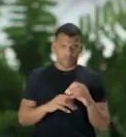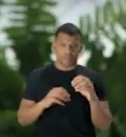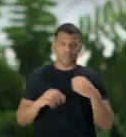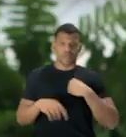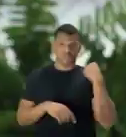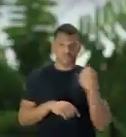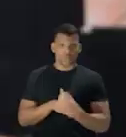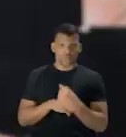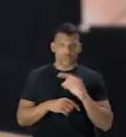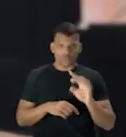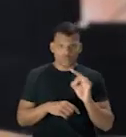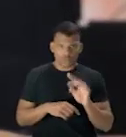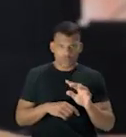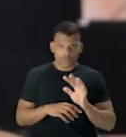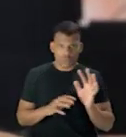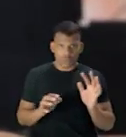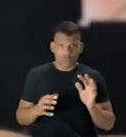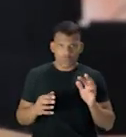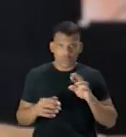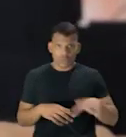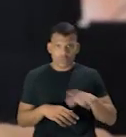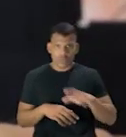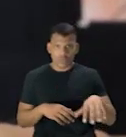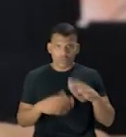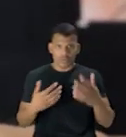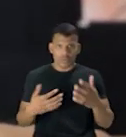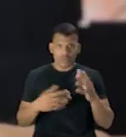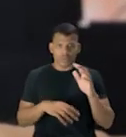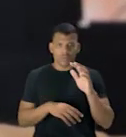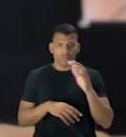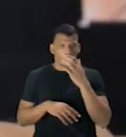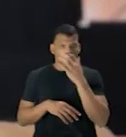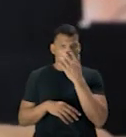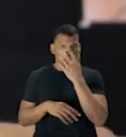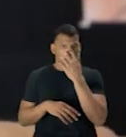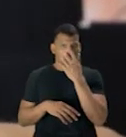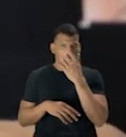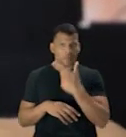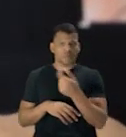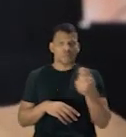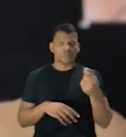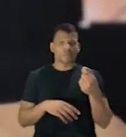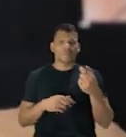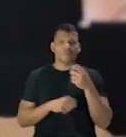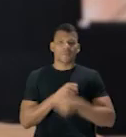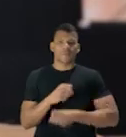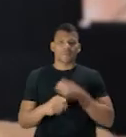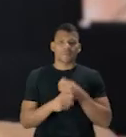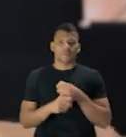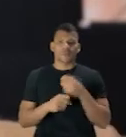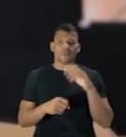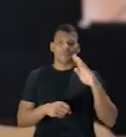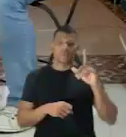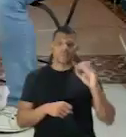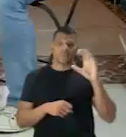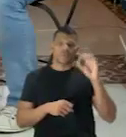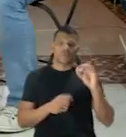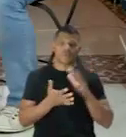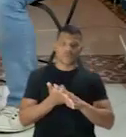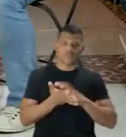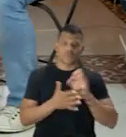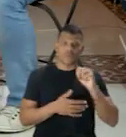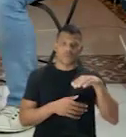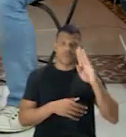Não só da gente, mas de todo mundo. E no ano seguinte, foi no ano 2000, no ano seguinte, o bloco do Clube do